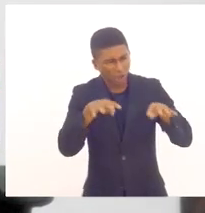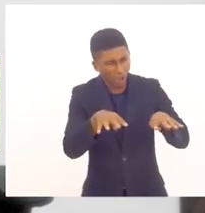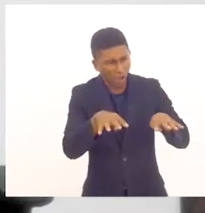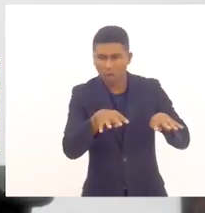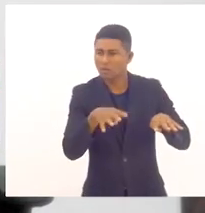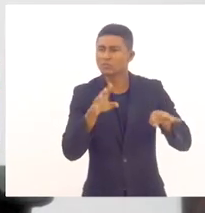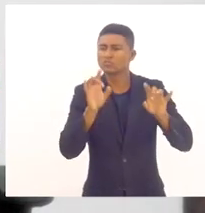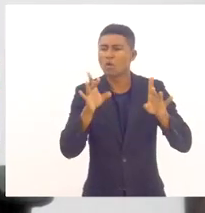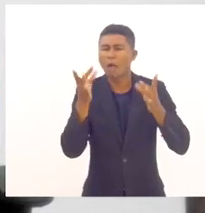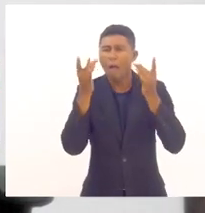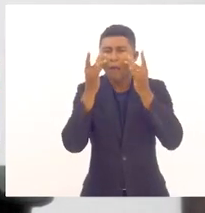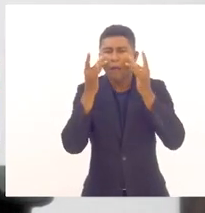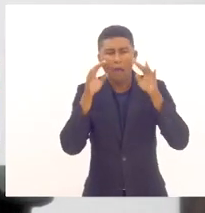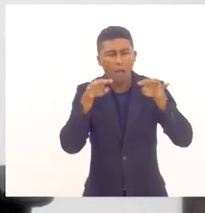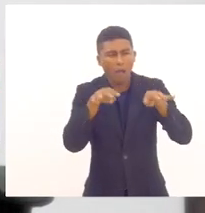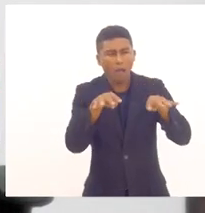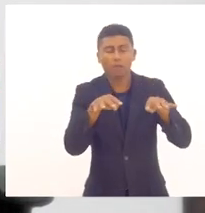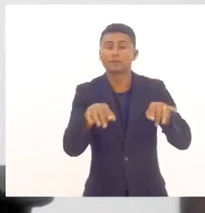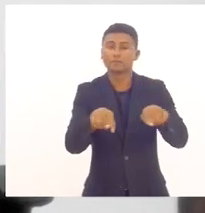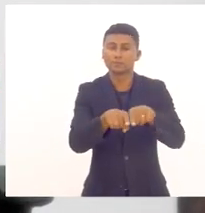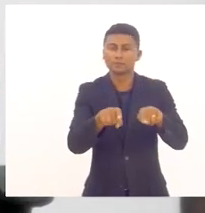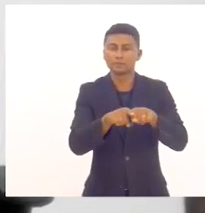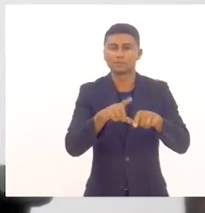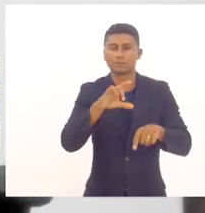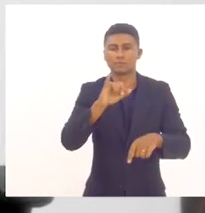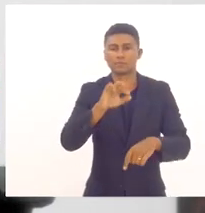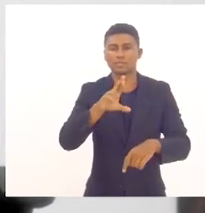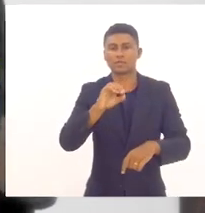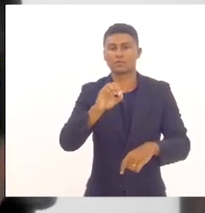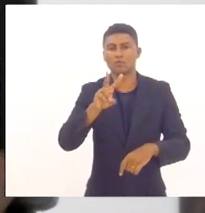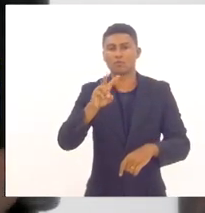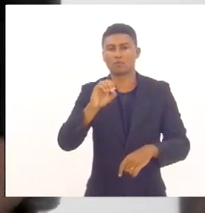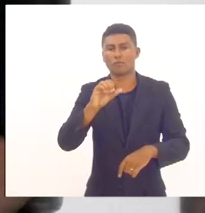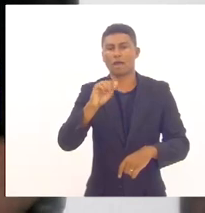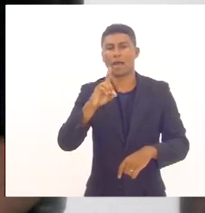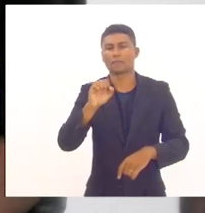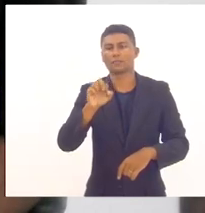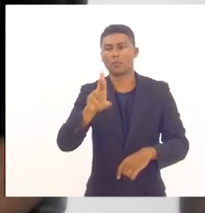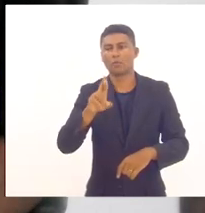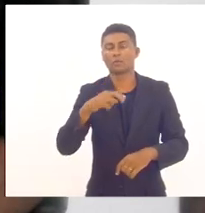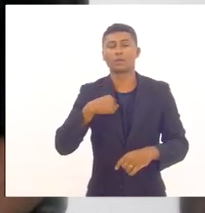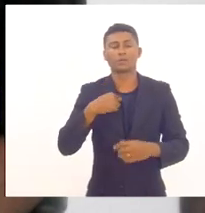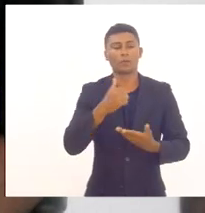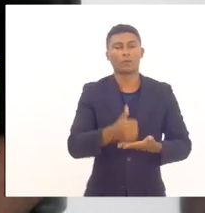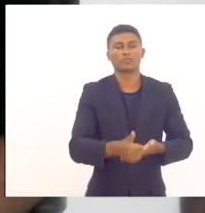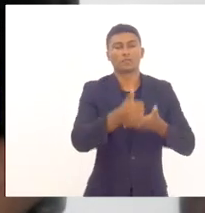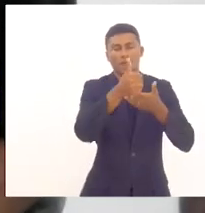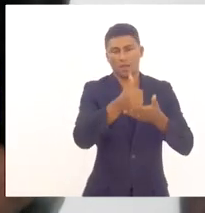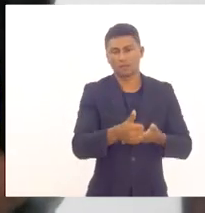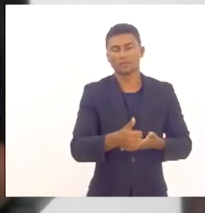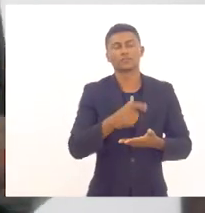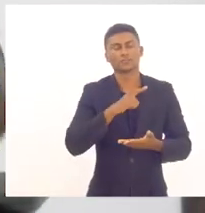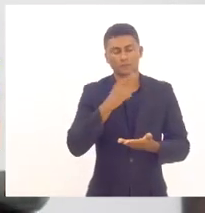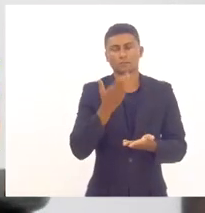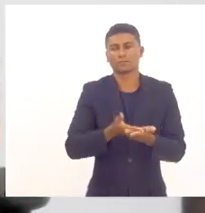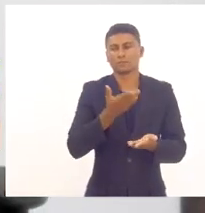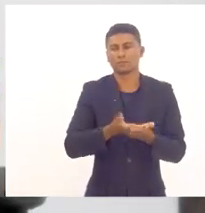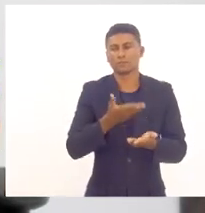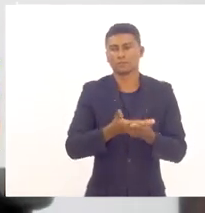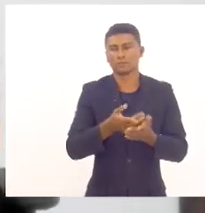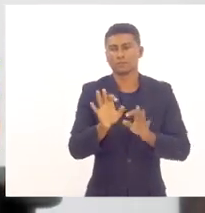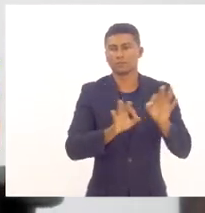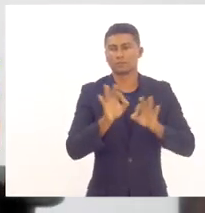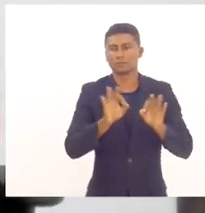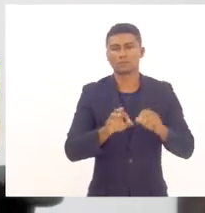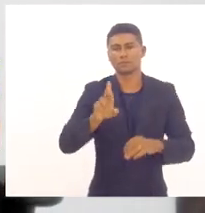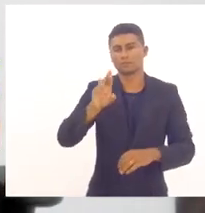Olhando. Eu dei aulas no Circo Voador, fui auxiliar de produção e dava aula para um projeto chamado Segundo Tempo, que o